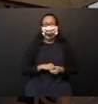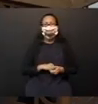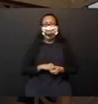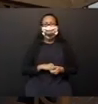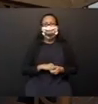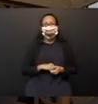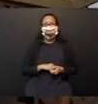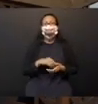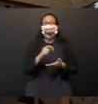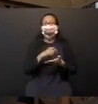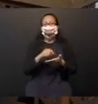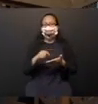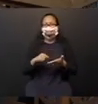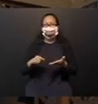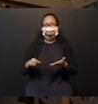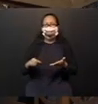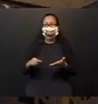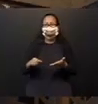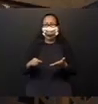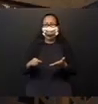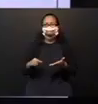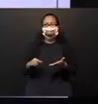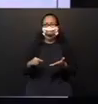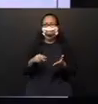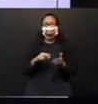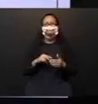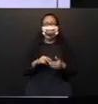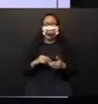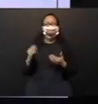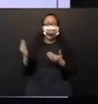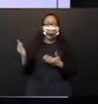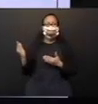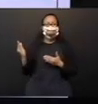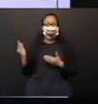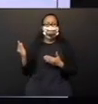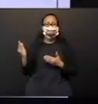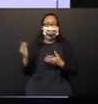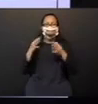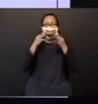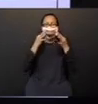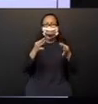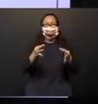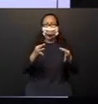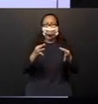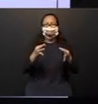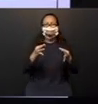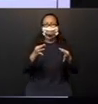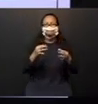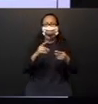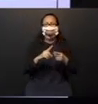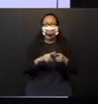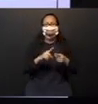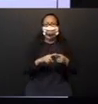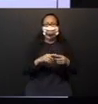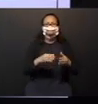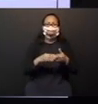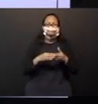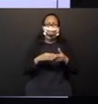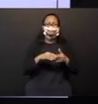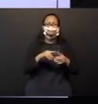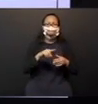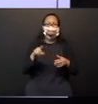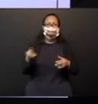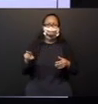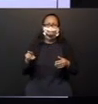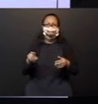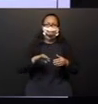E o ortografar. O ortografar, aqui eu gostaria de chamar a atenção de vocês, porque ele pede que você separe as